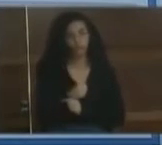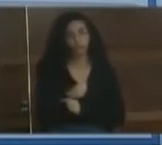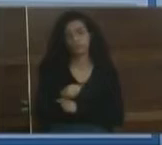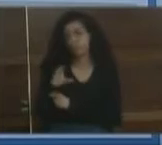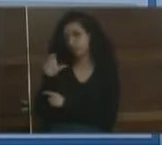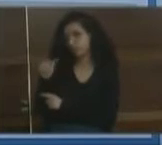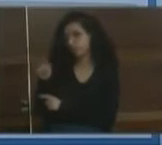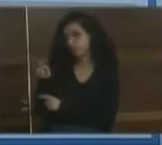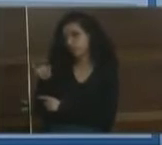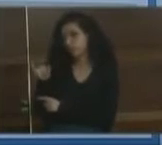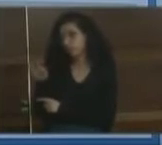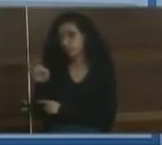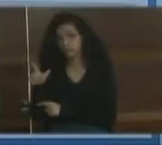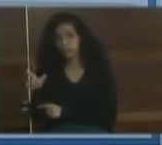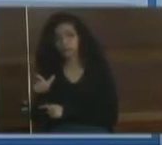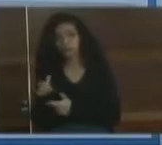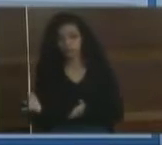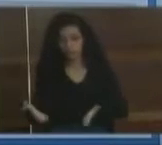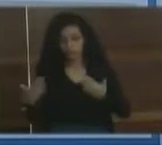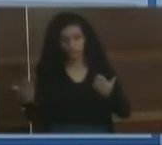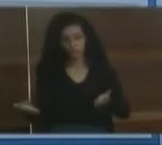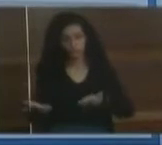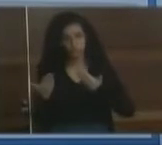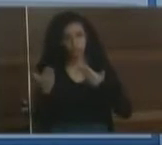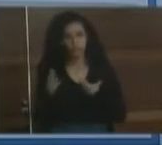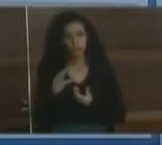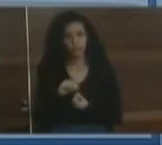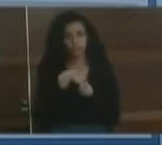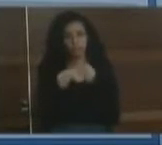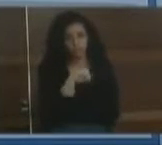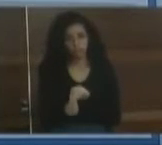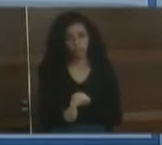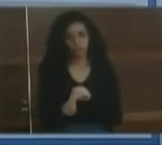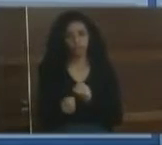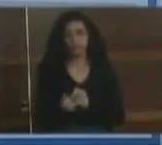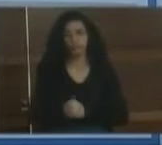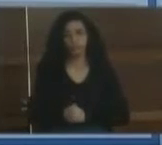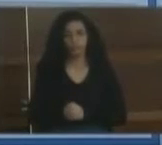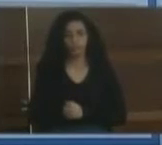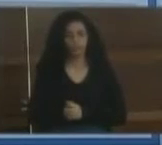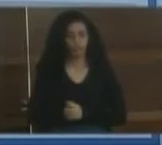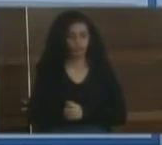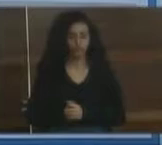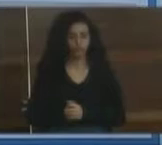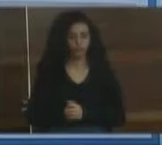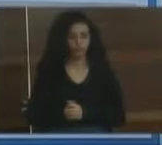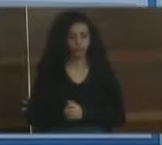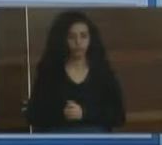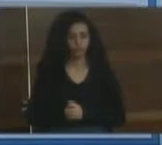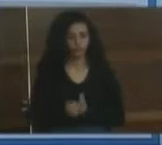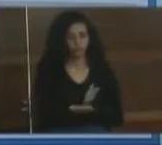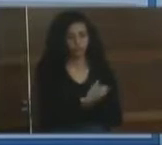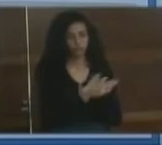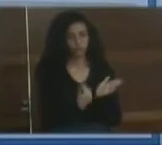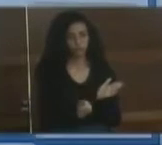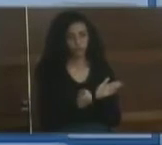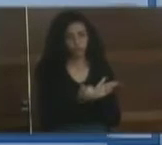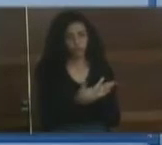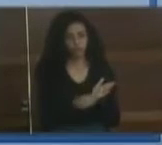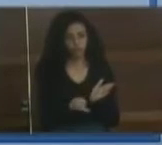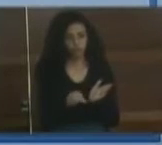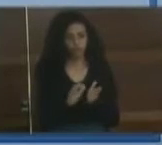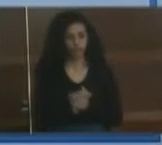de capital investimentos inversões financeiras e amortização da dívida a página